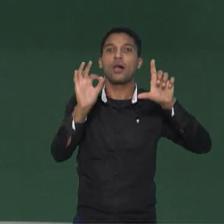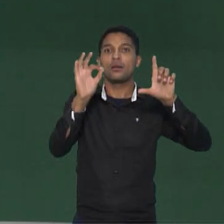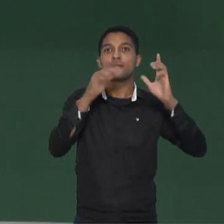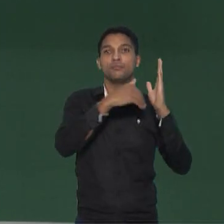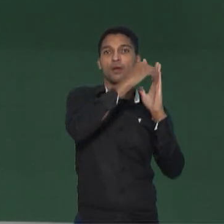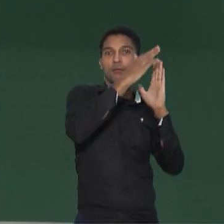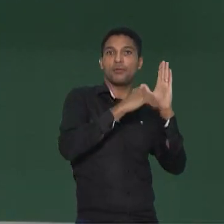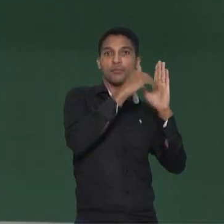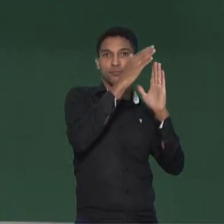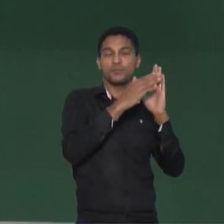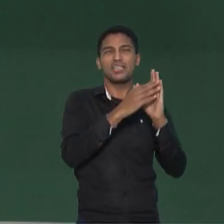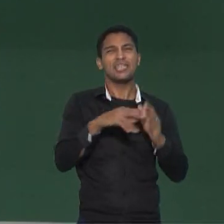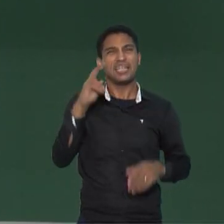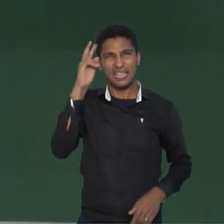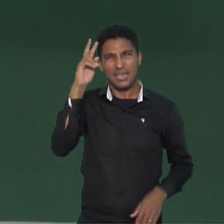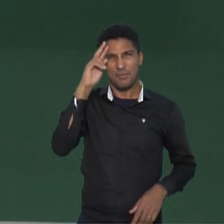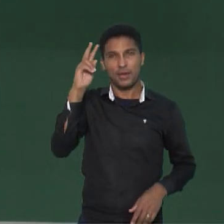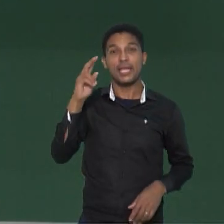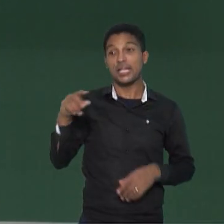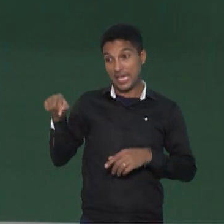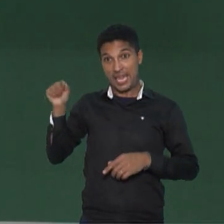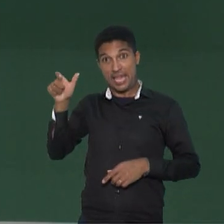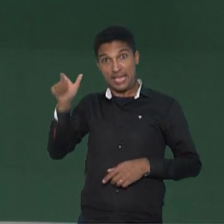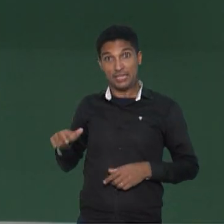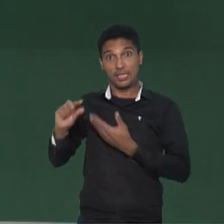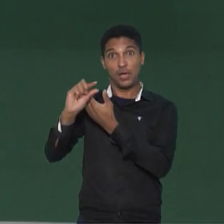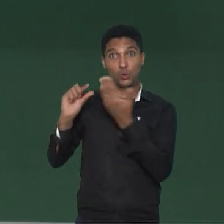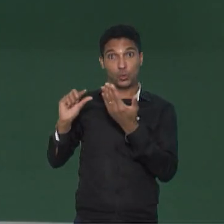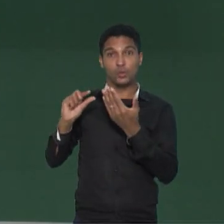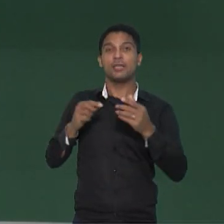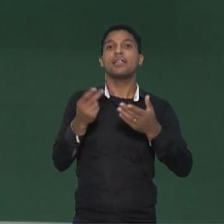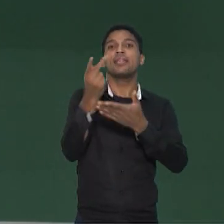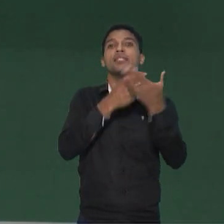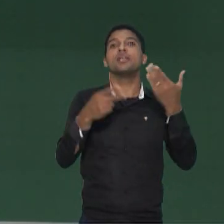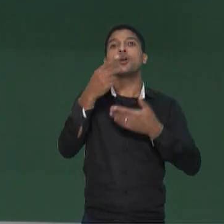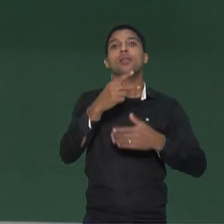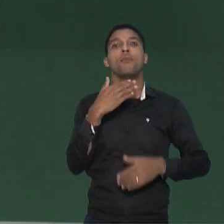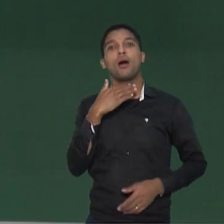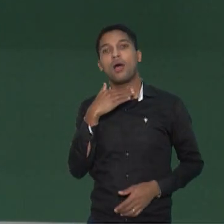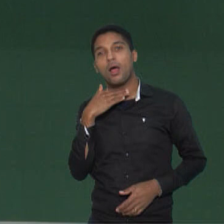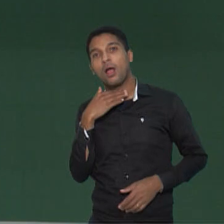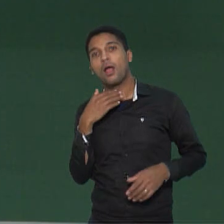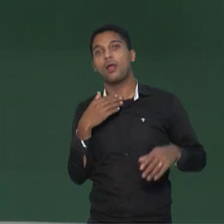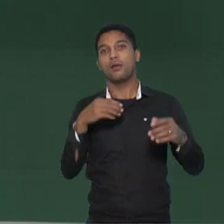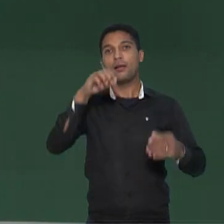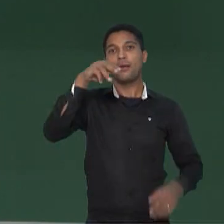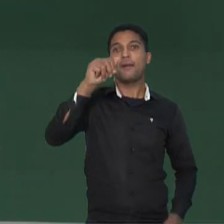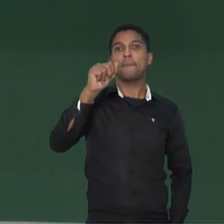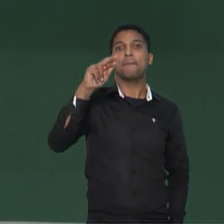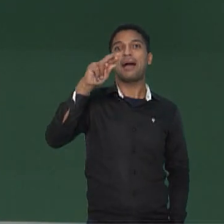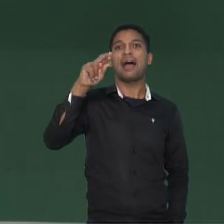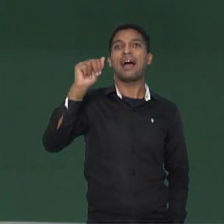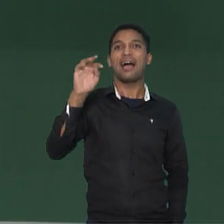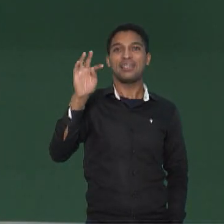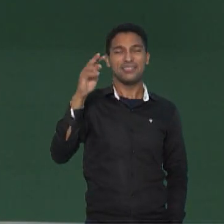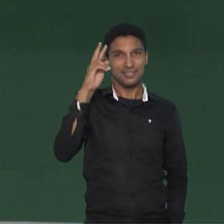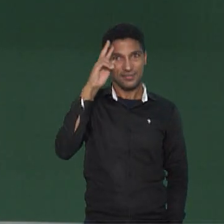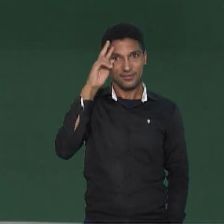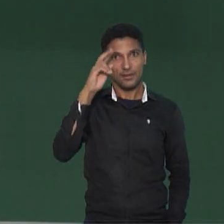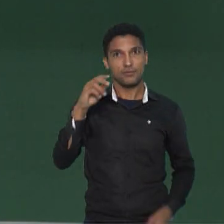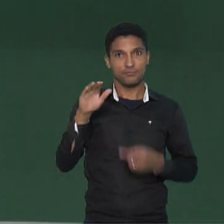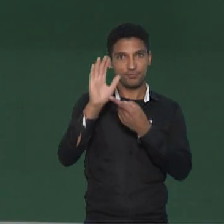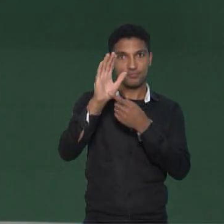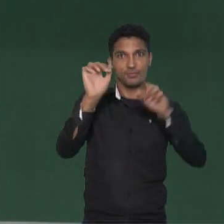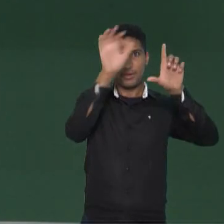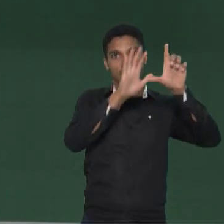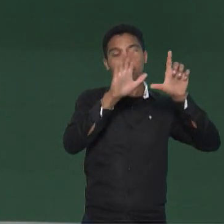né? Vale a pena caracterizar, pode cair até numa questão que a gente vai passar para vocês aí sobre isso. Então vamos dar o prosseguimento à nossa aula